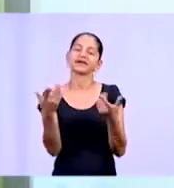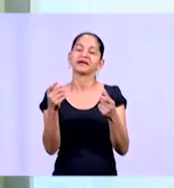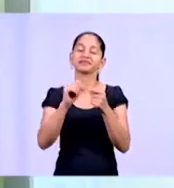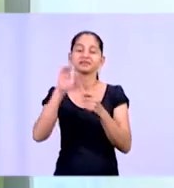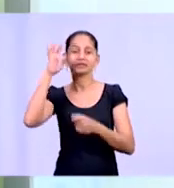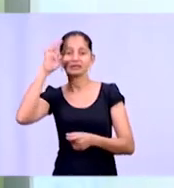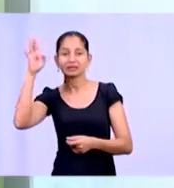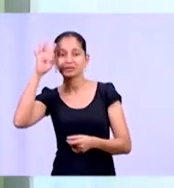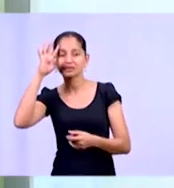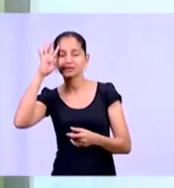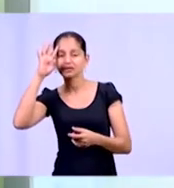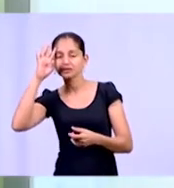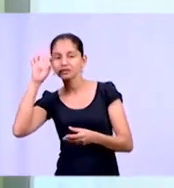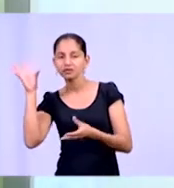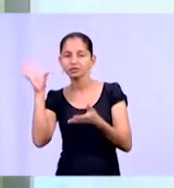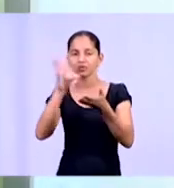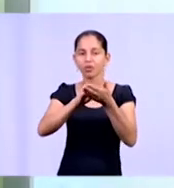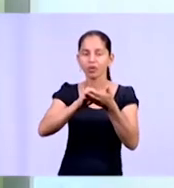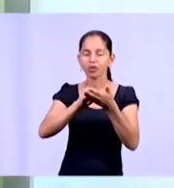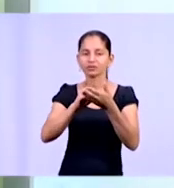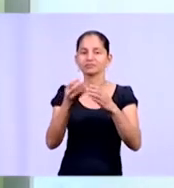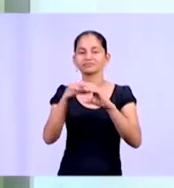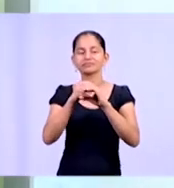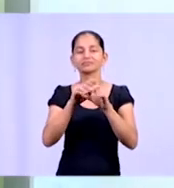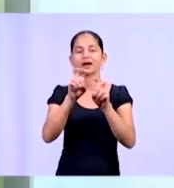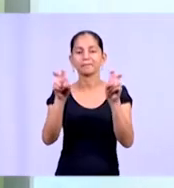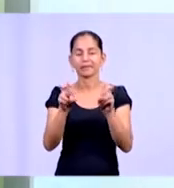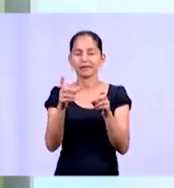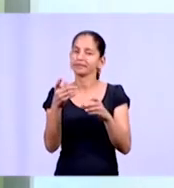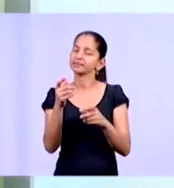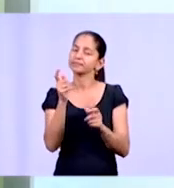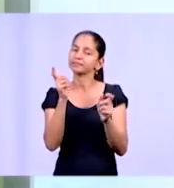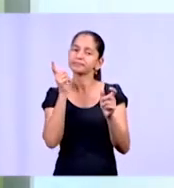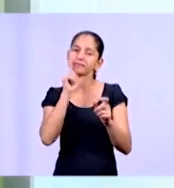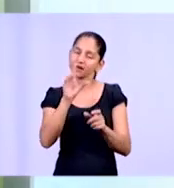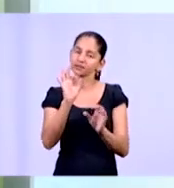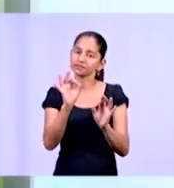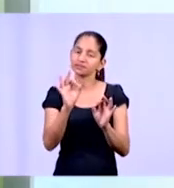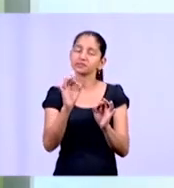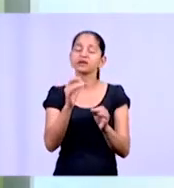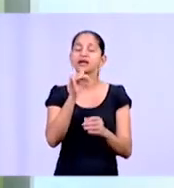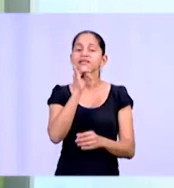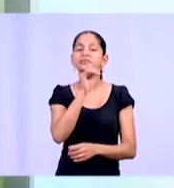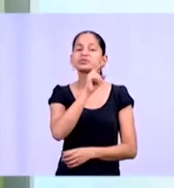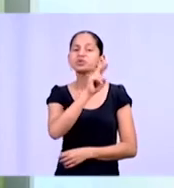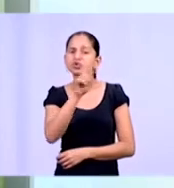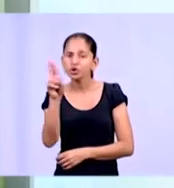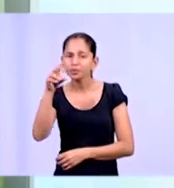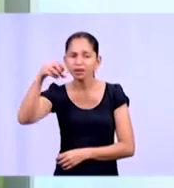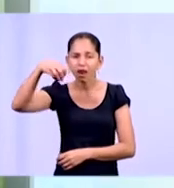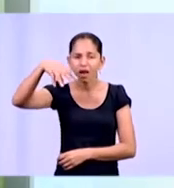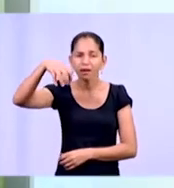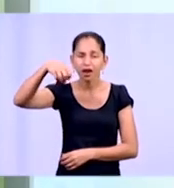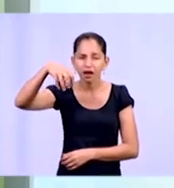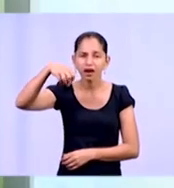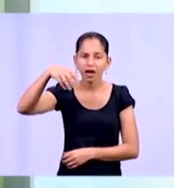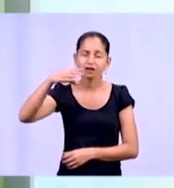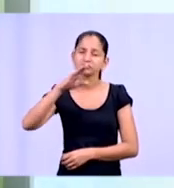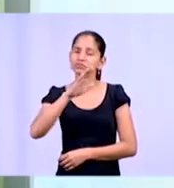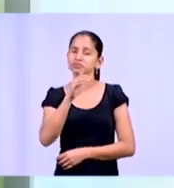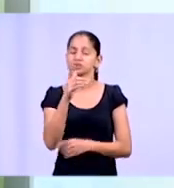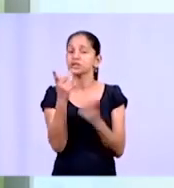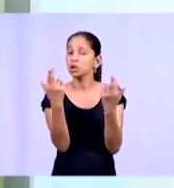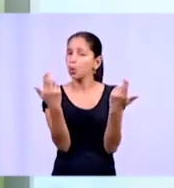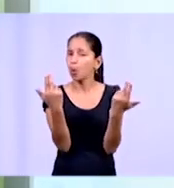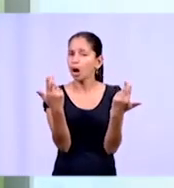teoria da informação subsequente. Só que, em vez de dar o nome de lâmpadas, né? O conceito era o